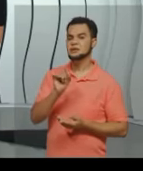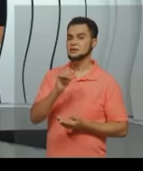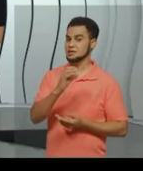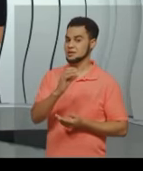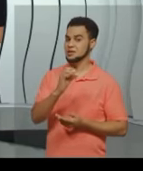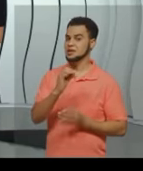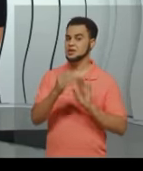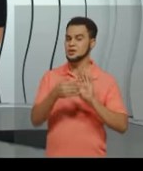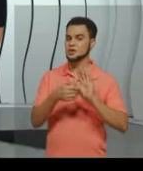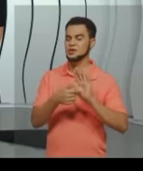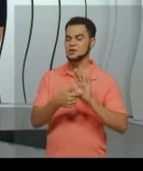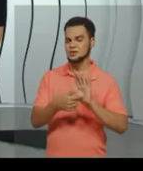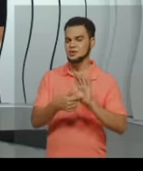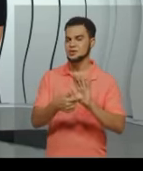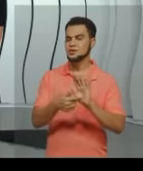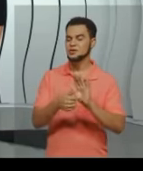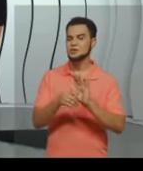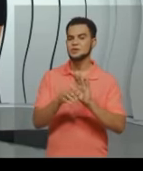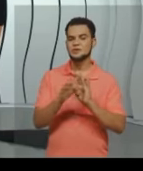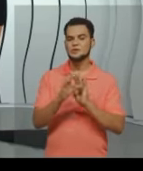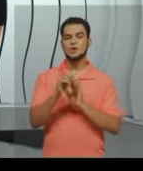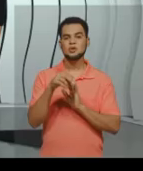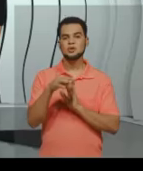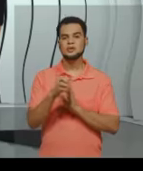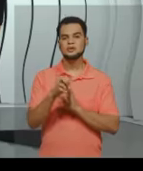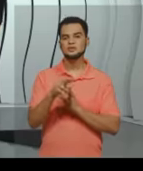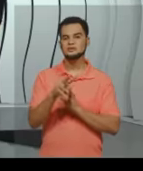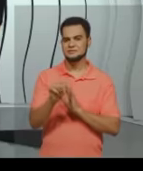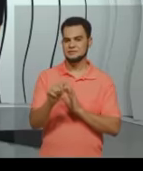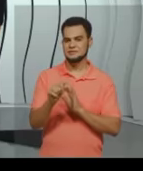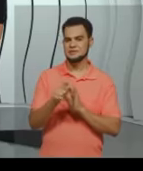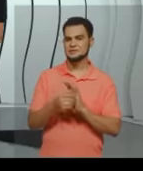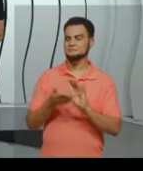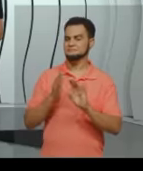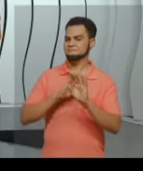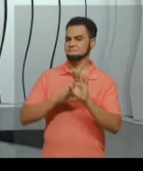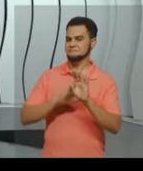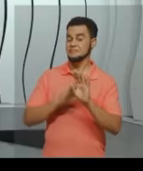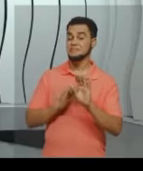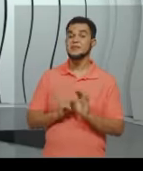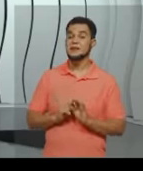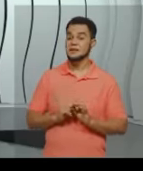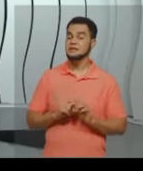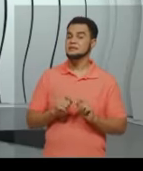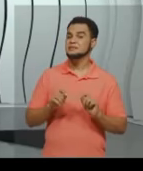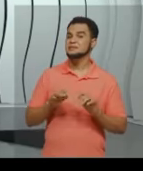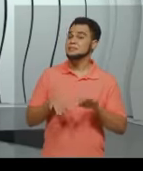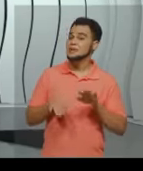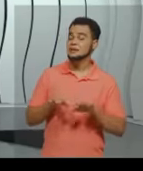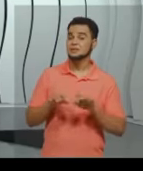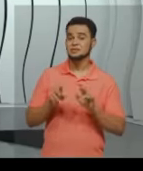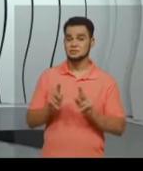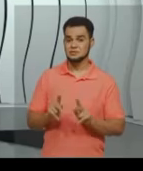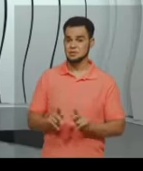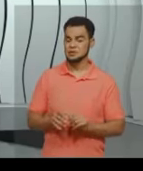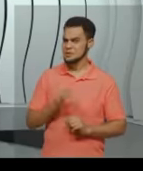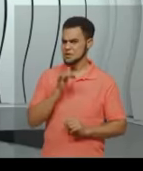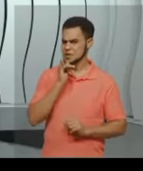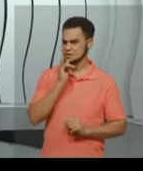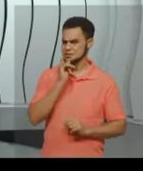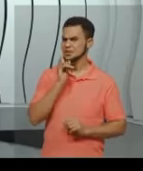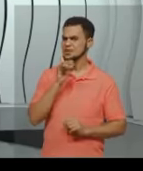muitas possibilidades de interpretação, dependendo da pessoa. Então, eles falam muito, a